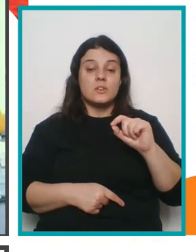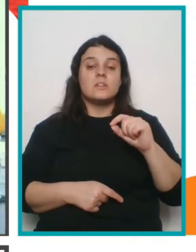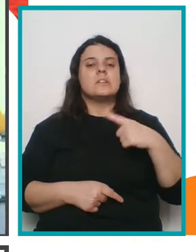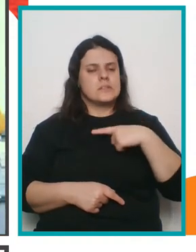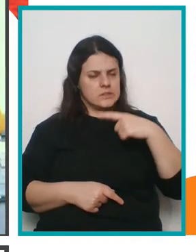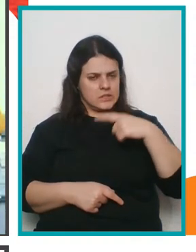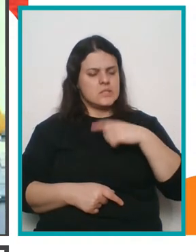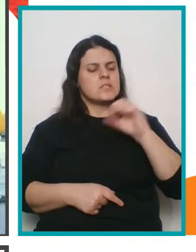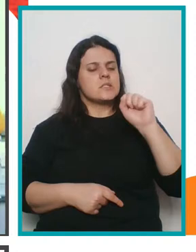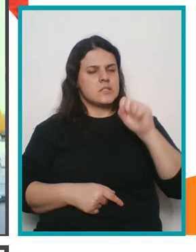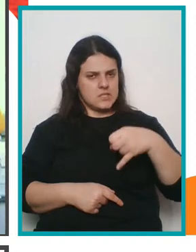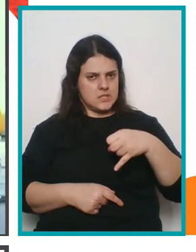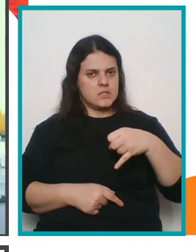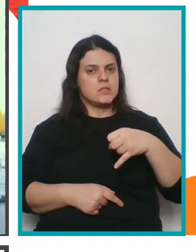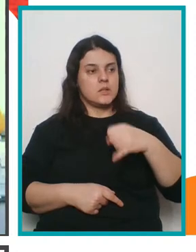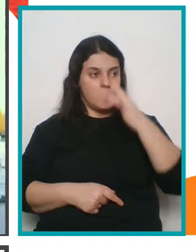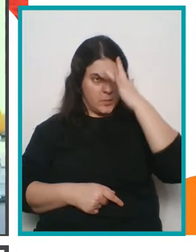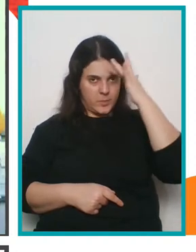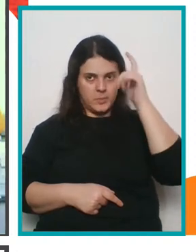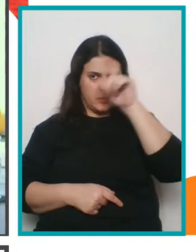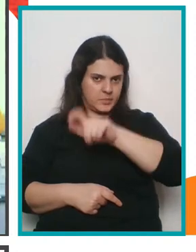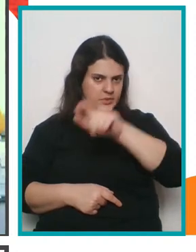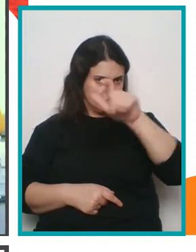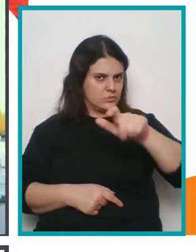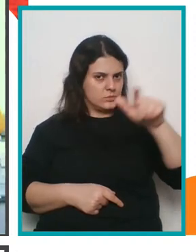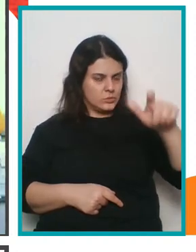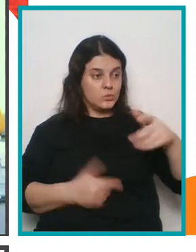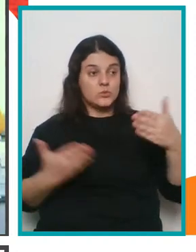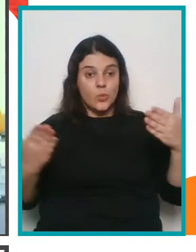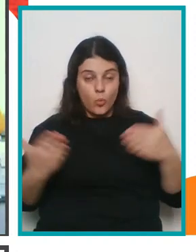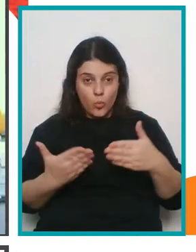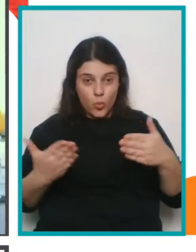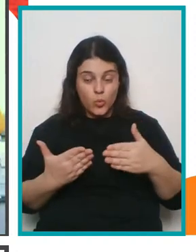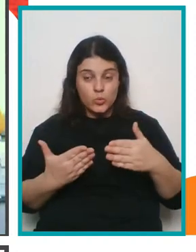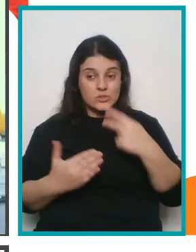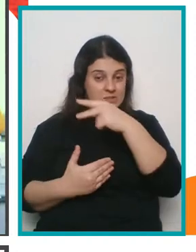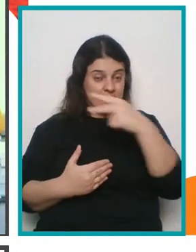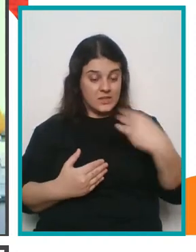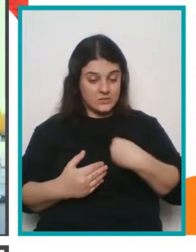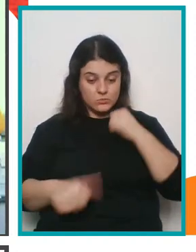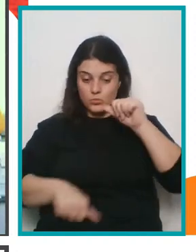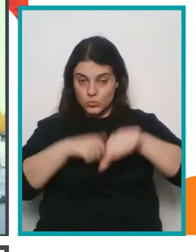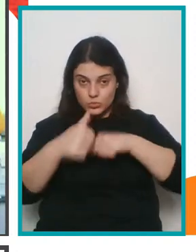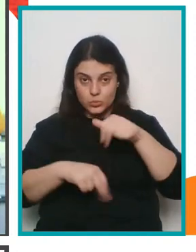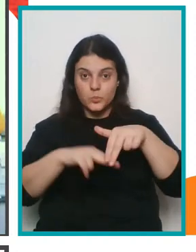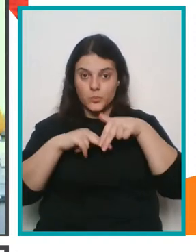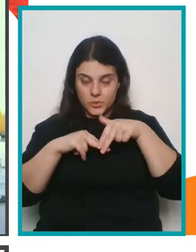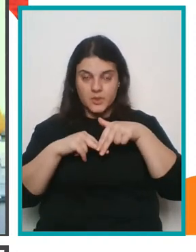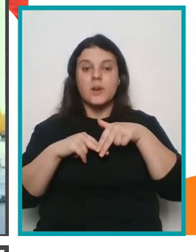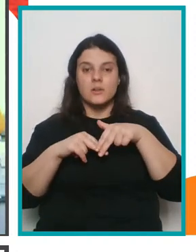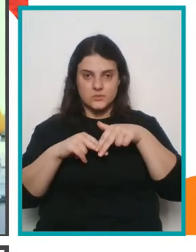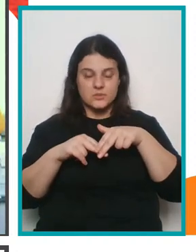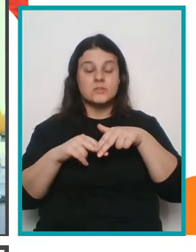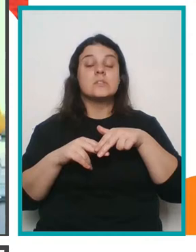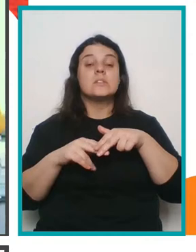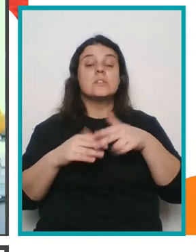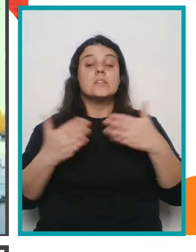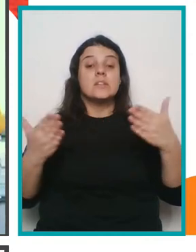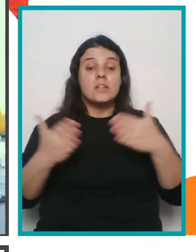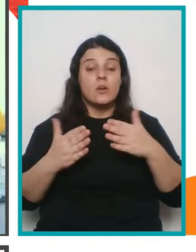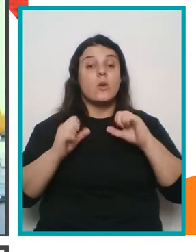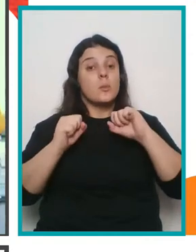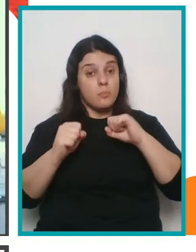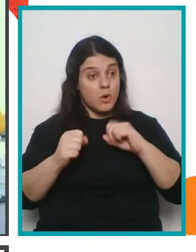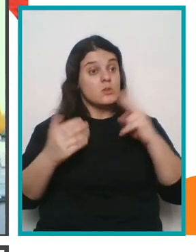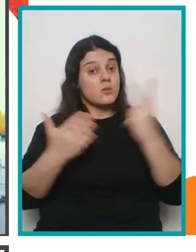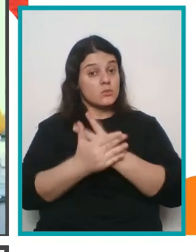nos afetar a todos. A gente viu o impacto da fumaça lá em São Paulo no ano passado por causa das queimadas na